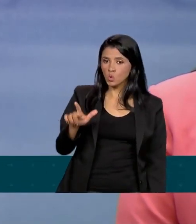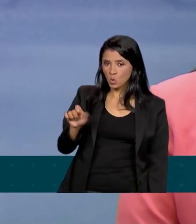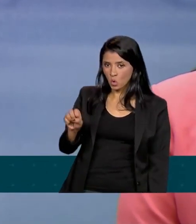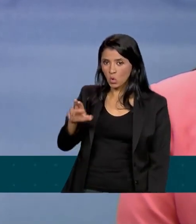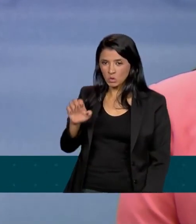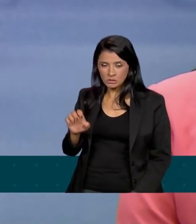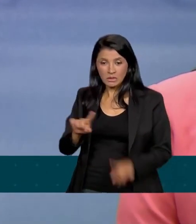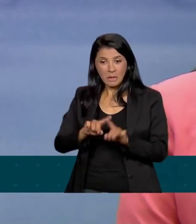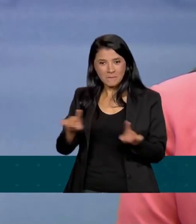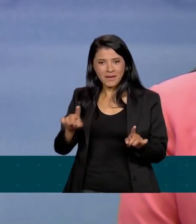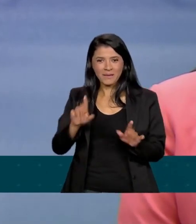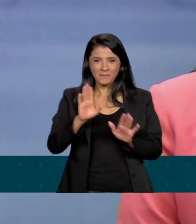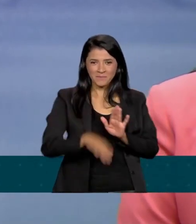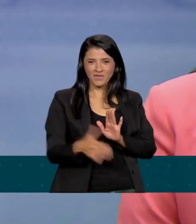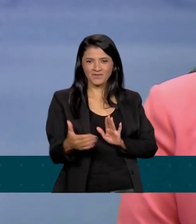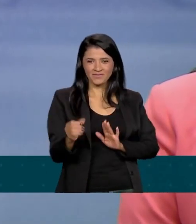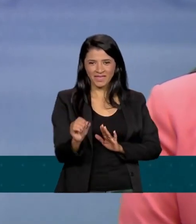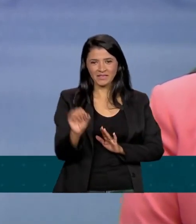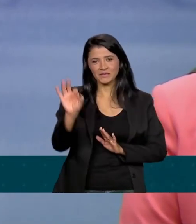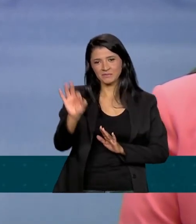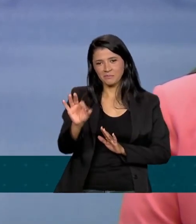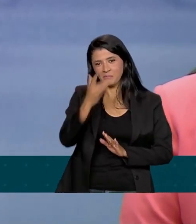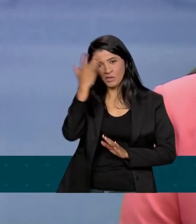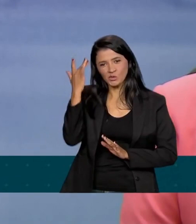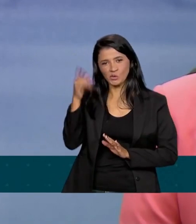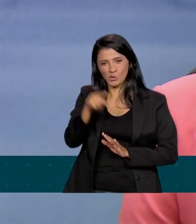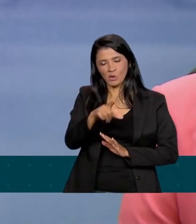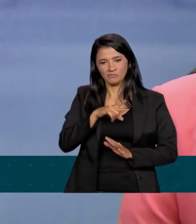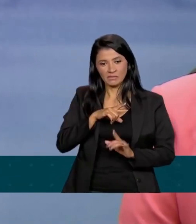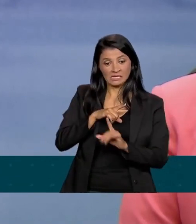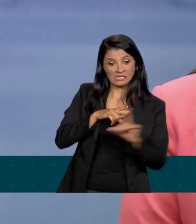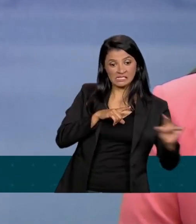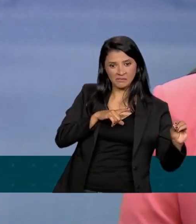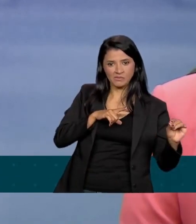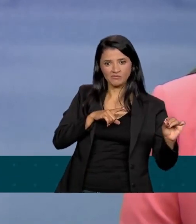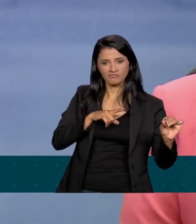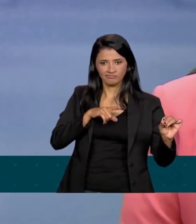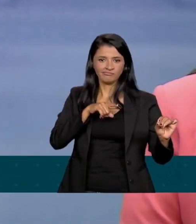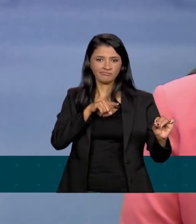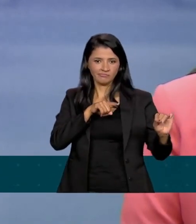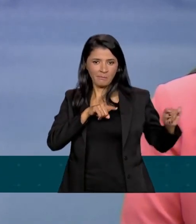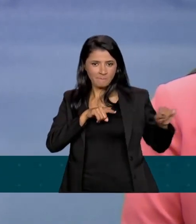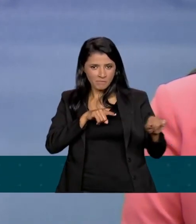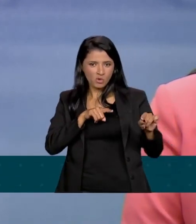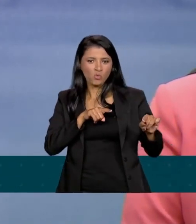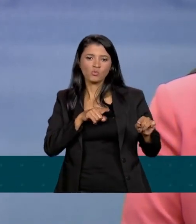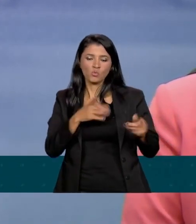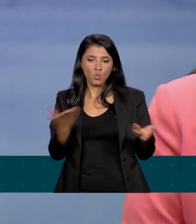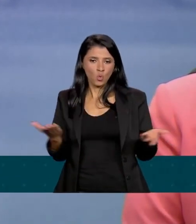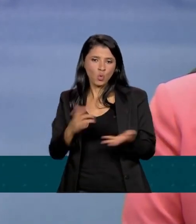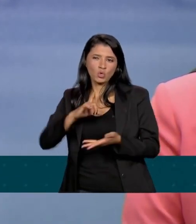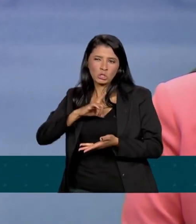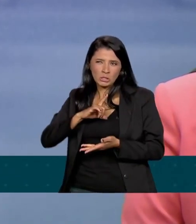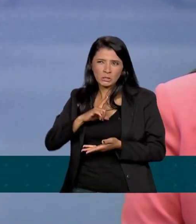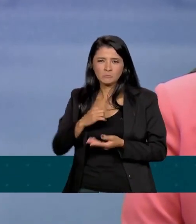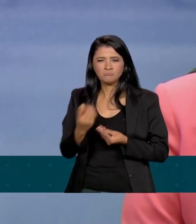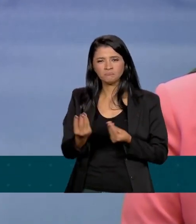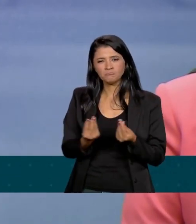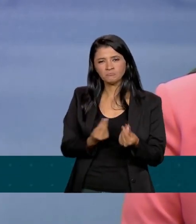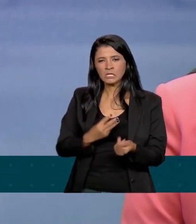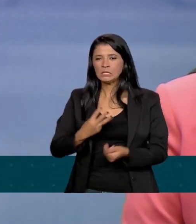mas menos de 10 pessoas por 100 mil habitantes. Então, a gente terá, hoje a gente tem